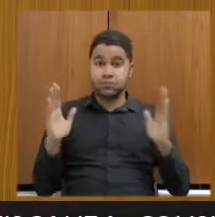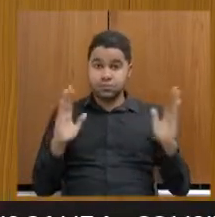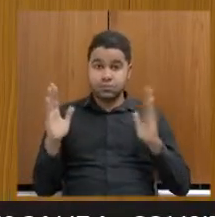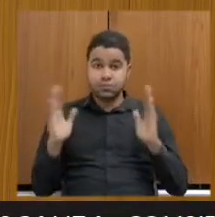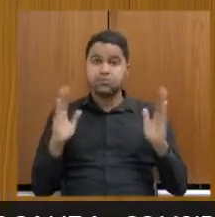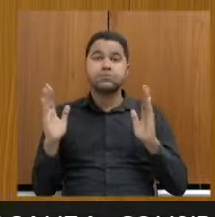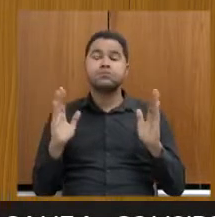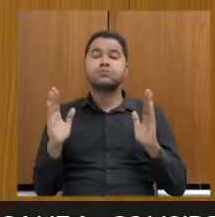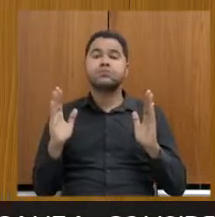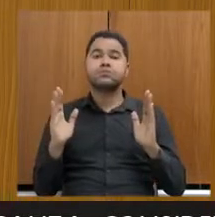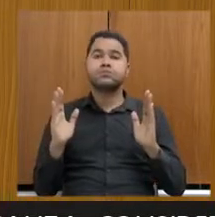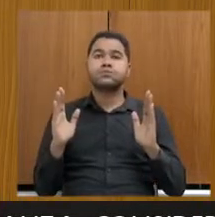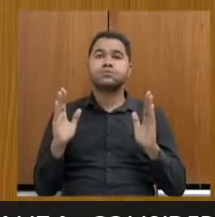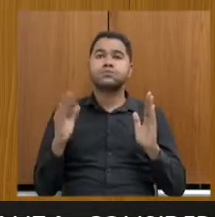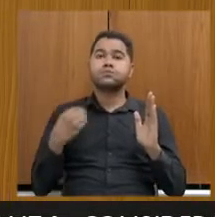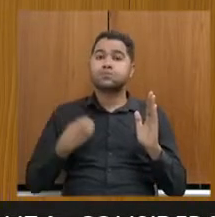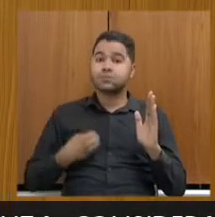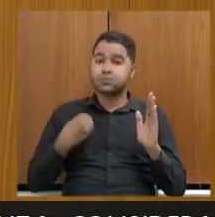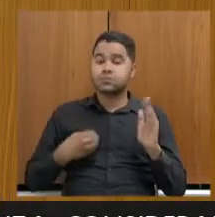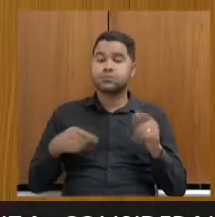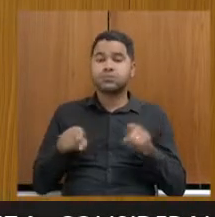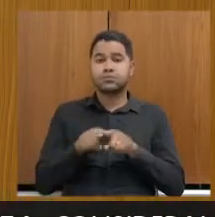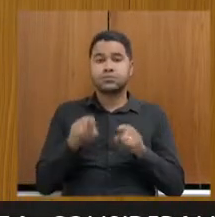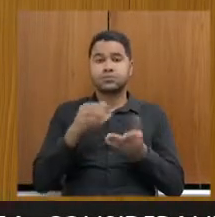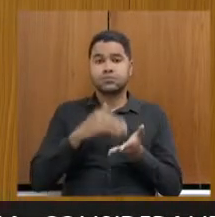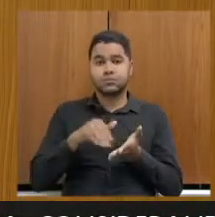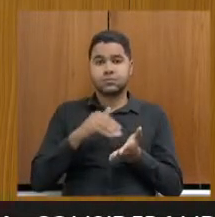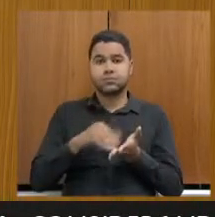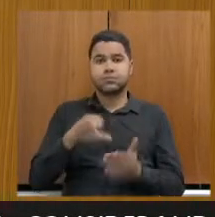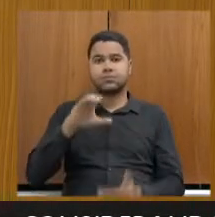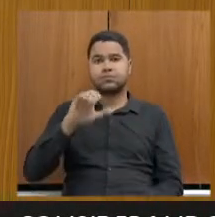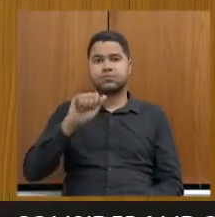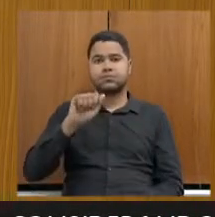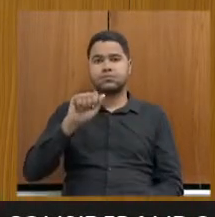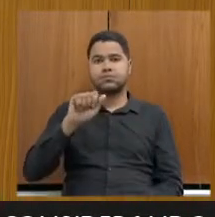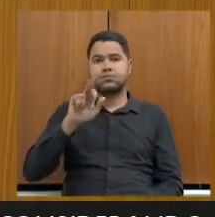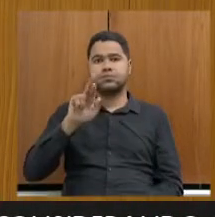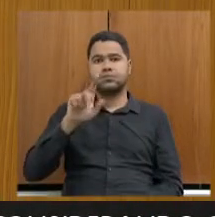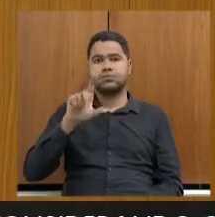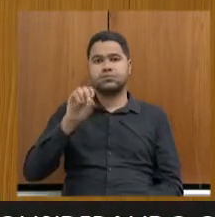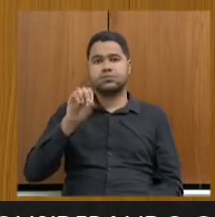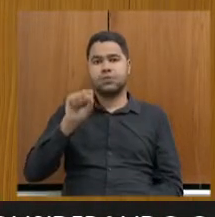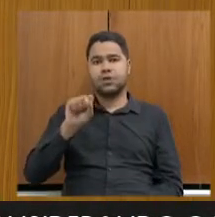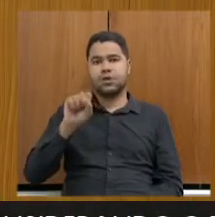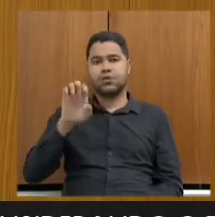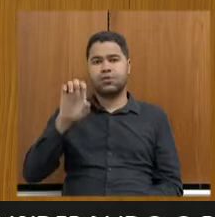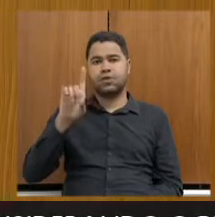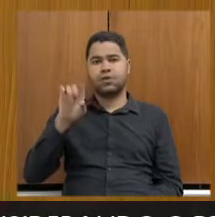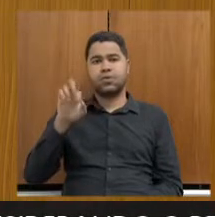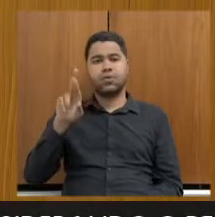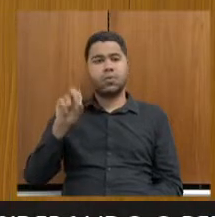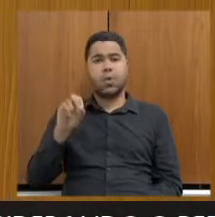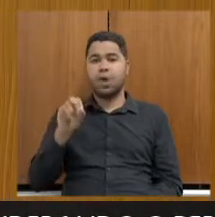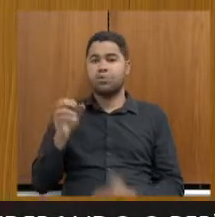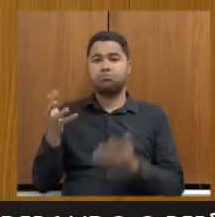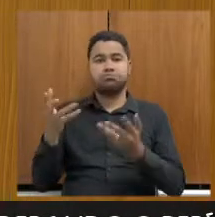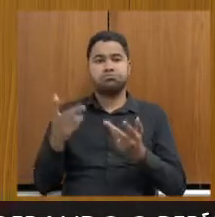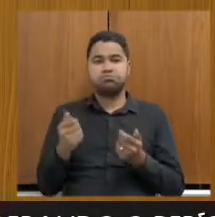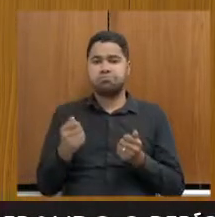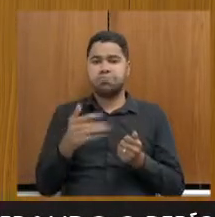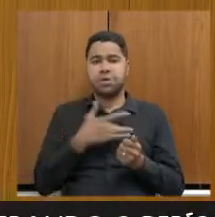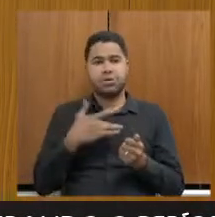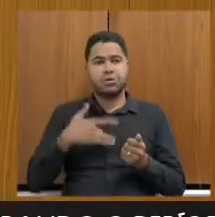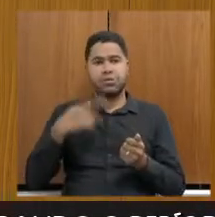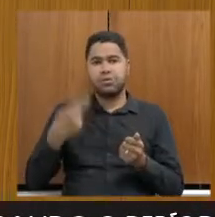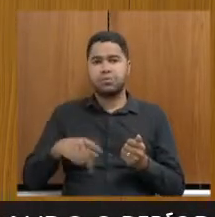momento em que quem estava lá também o secretário caso Eduardo ele não vinha atendendo a contento a